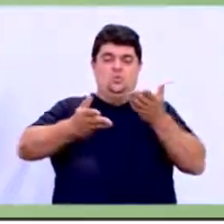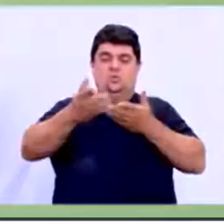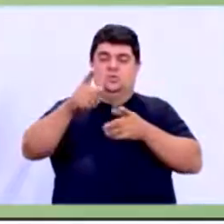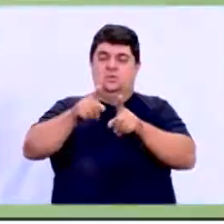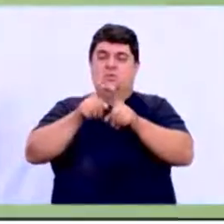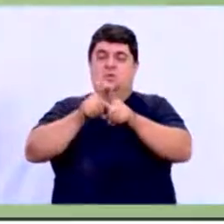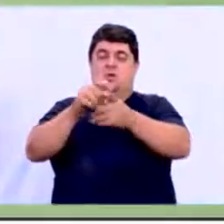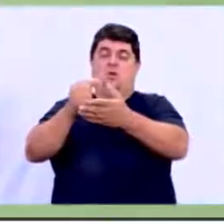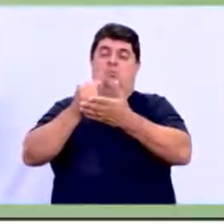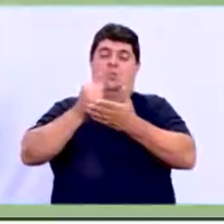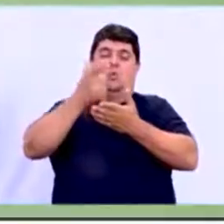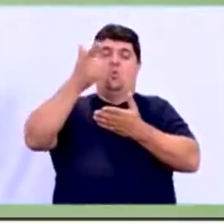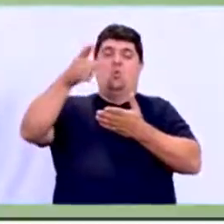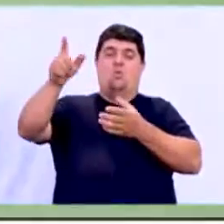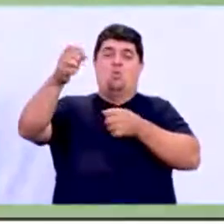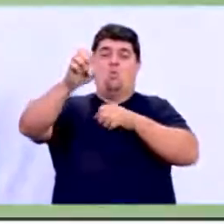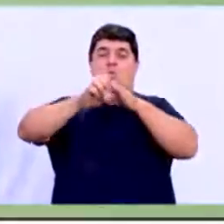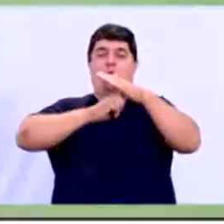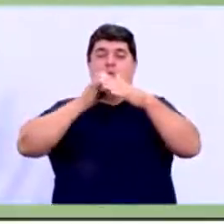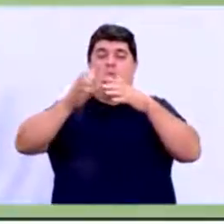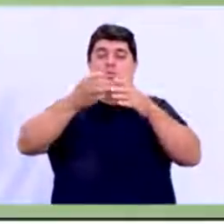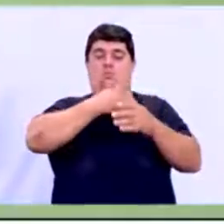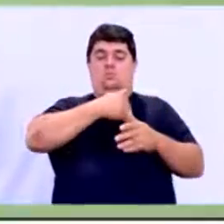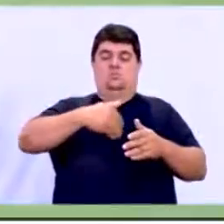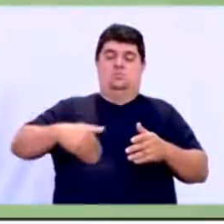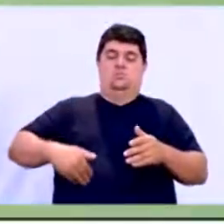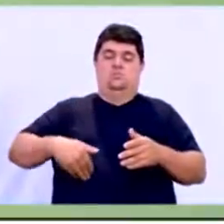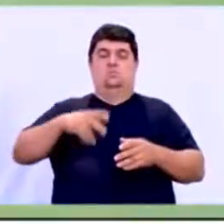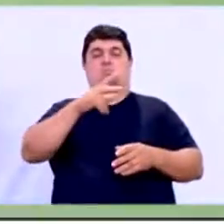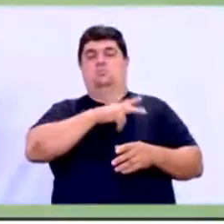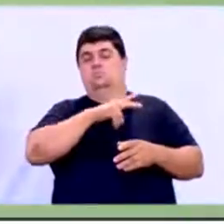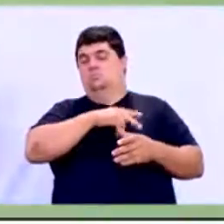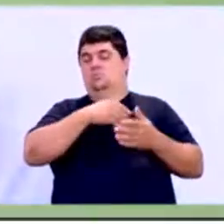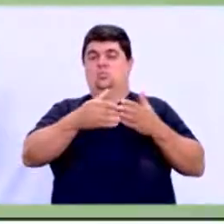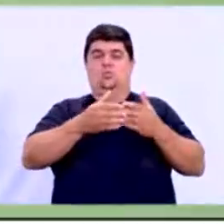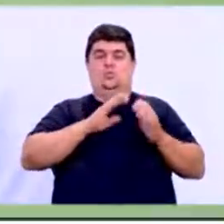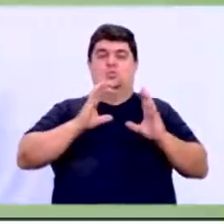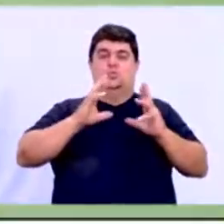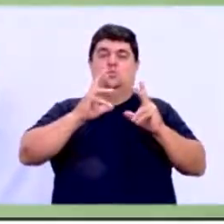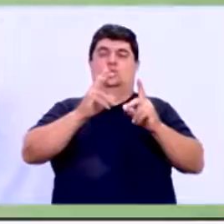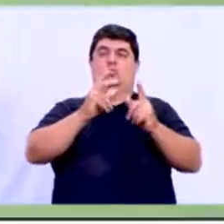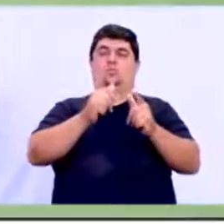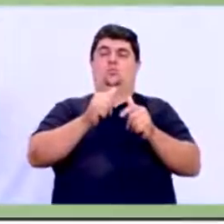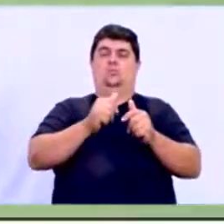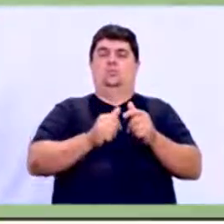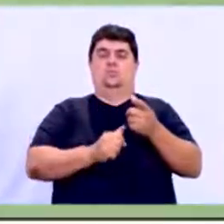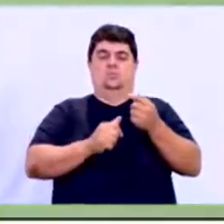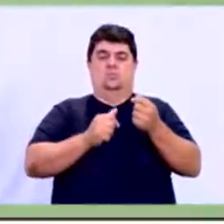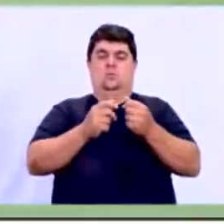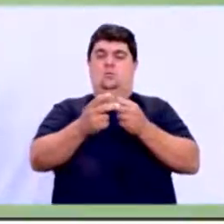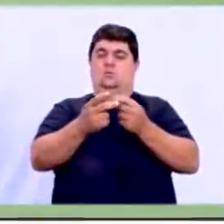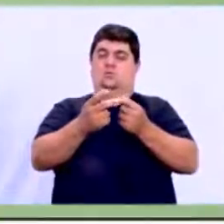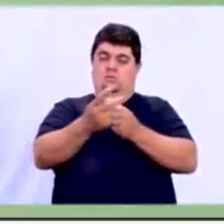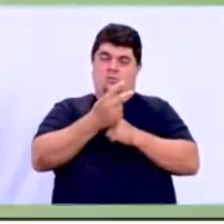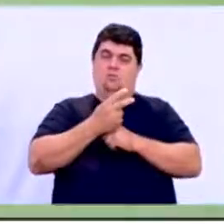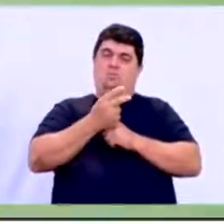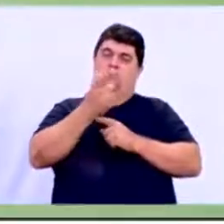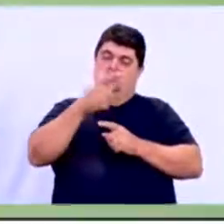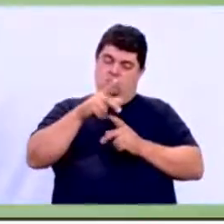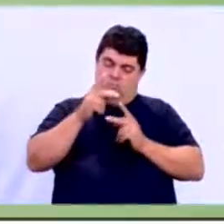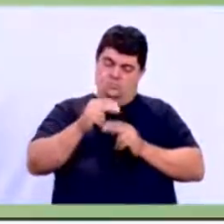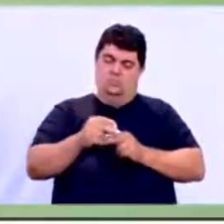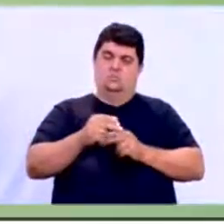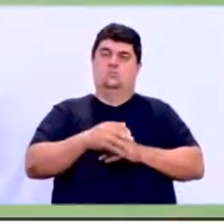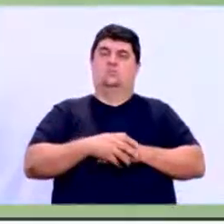de instituições públicas ou privadas. Aqui a gente pode falar de novo do financiamento também, certo?